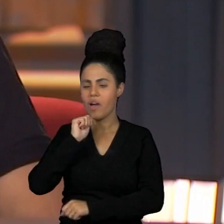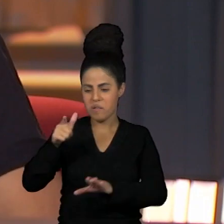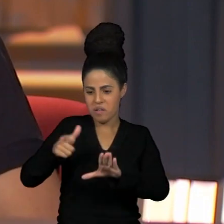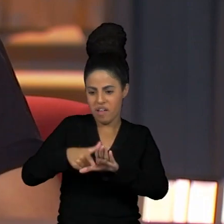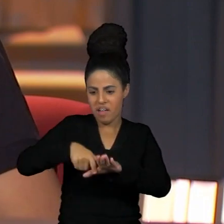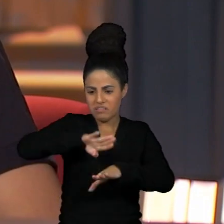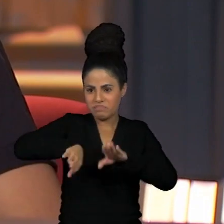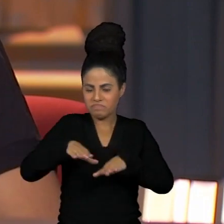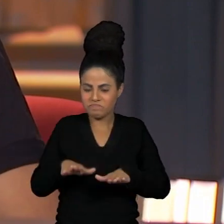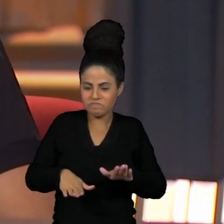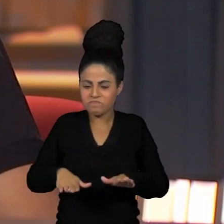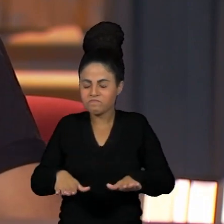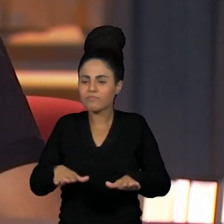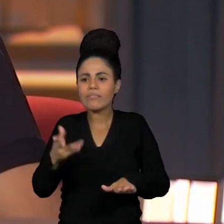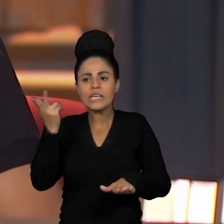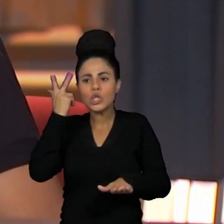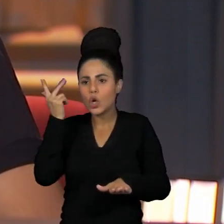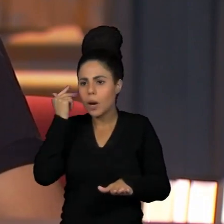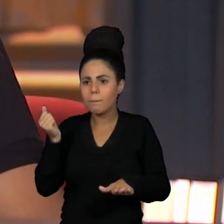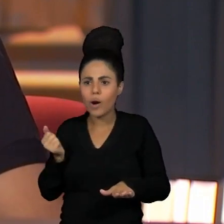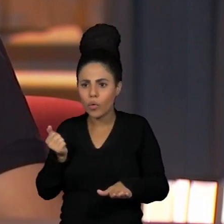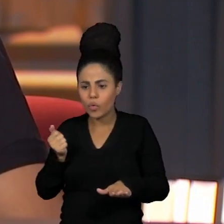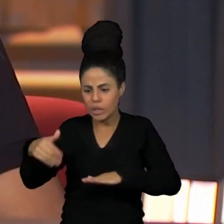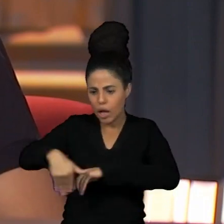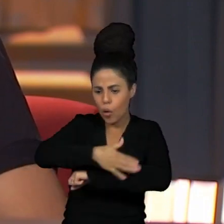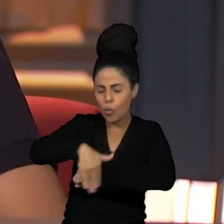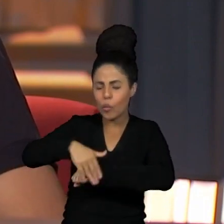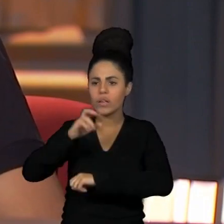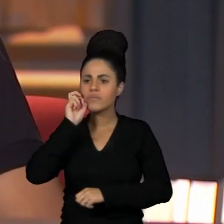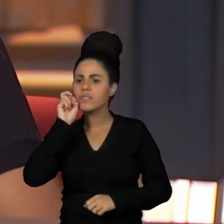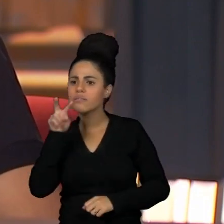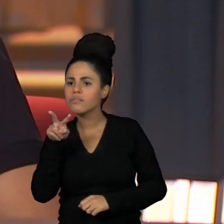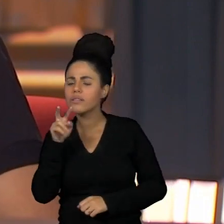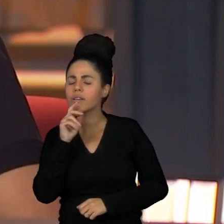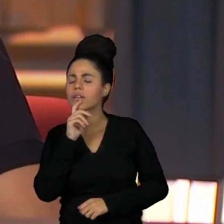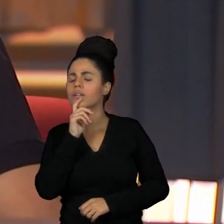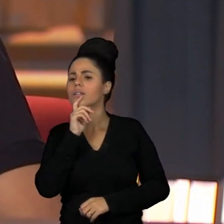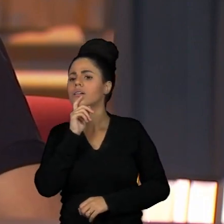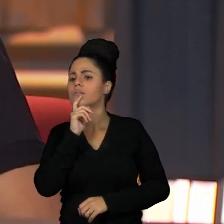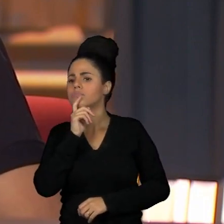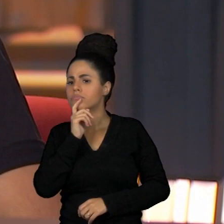queimando meu pé. E aí você vê que muitas vezes,